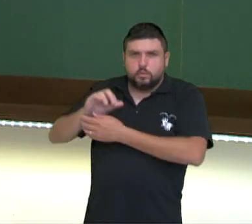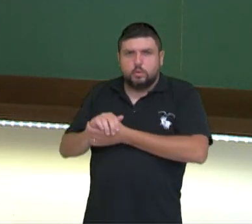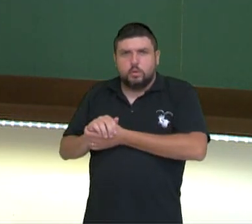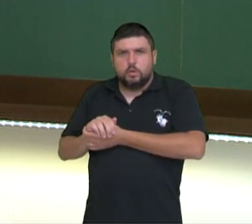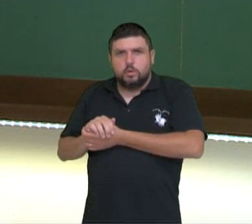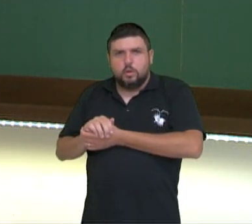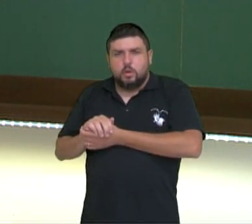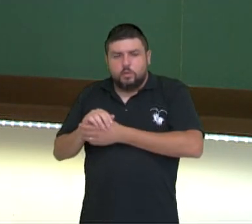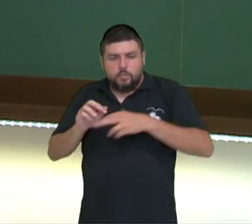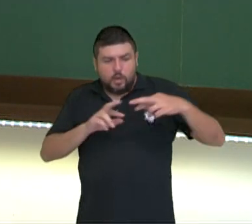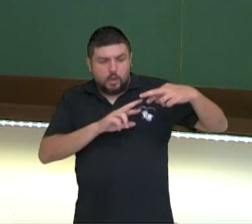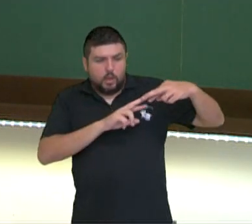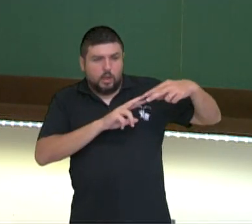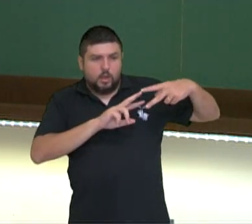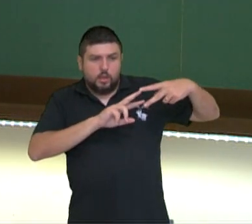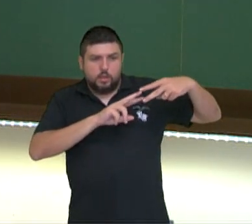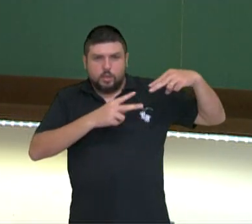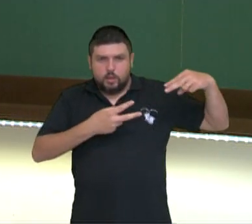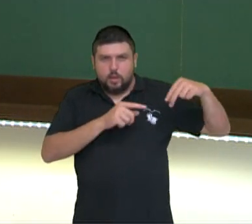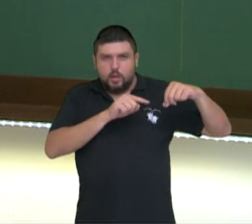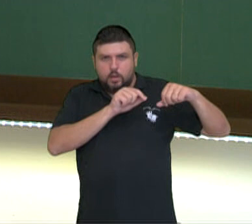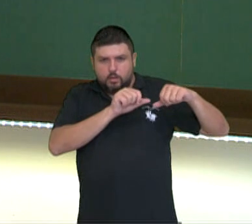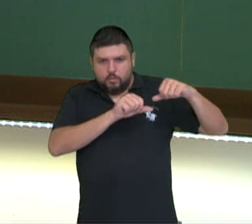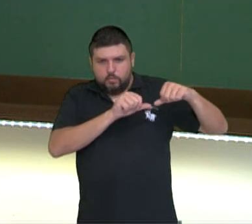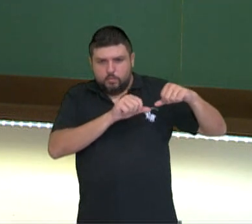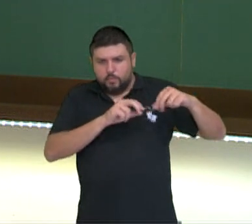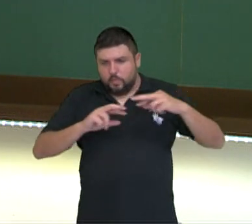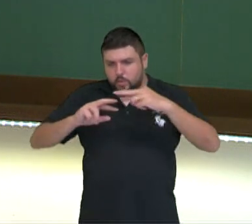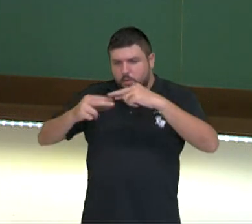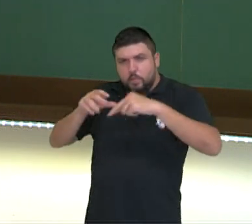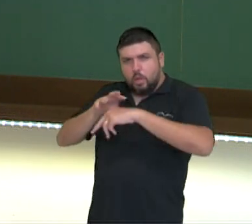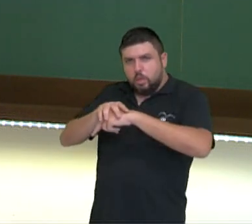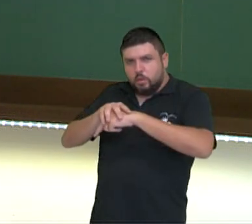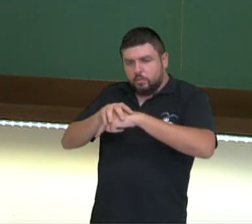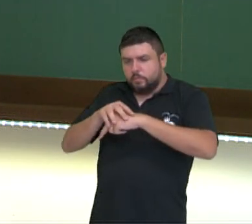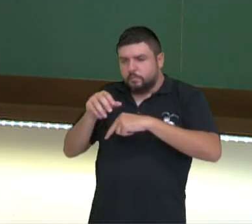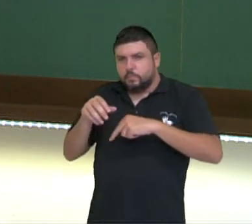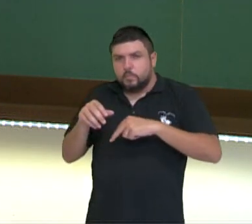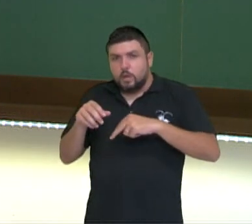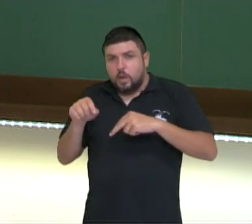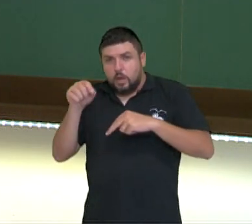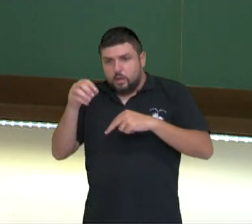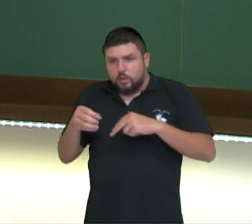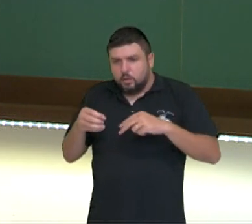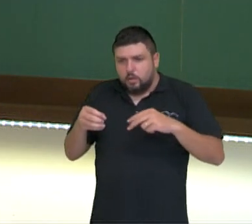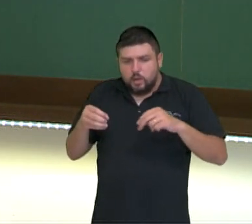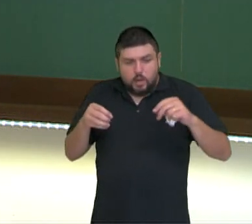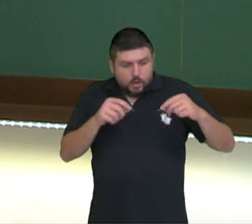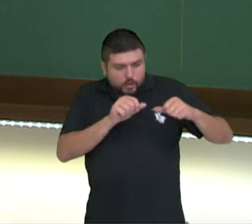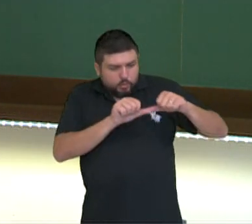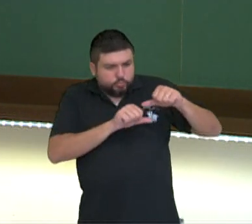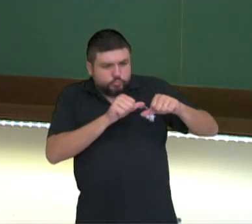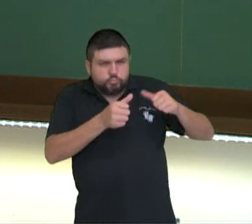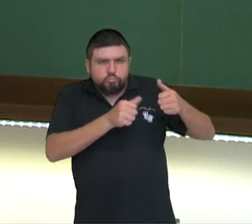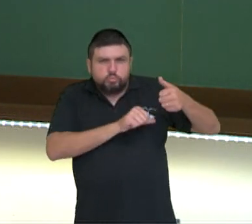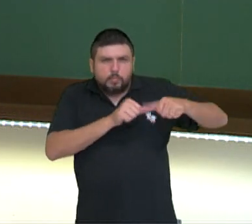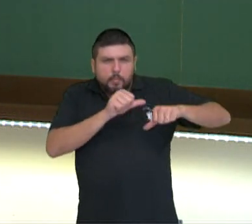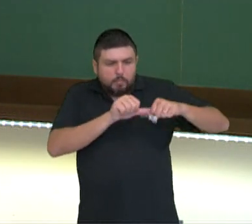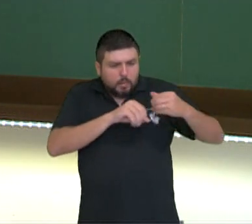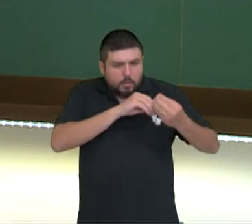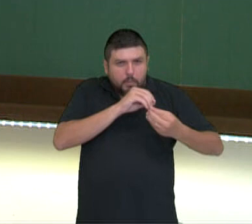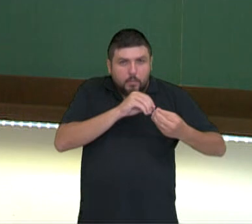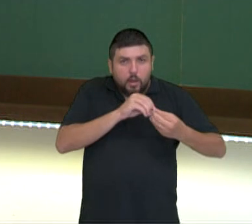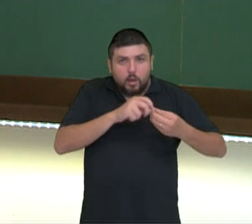que ele é inserido, ele é sintetizado e é incorporado no mosquito. Essa nova